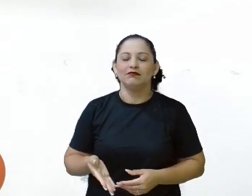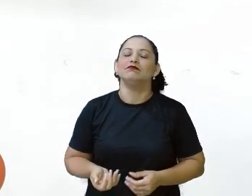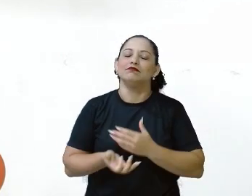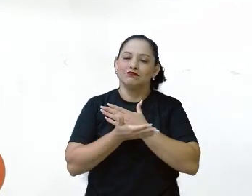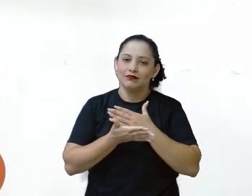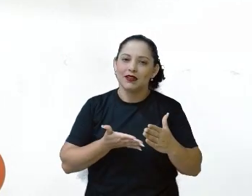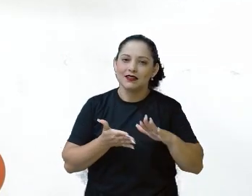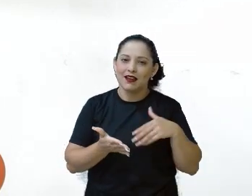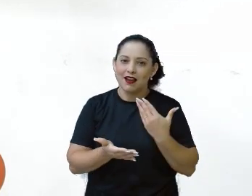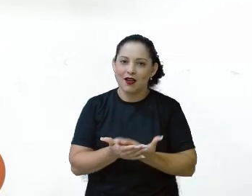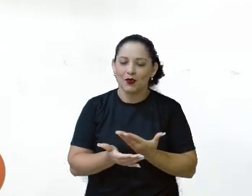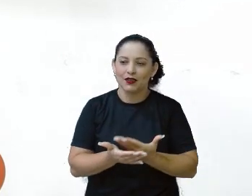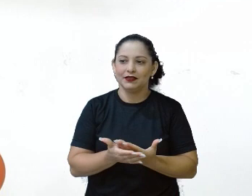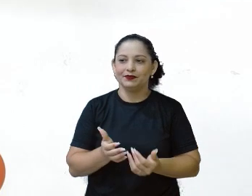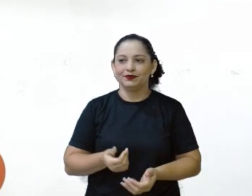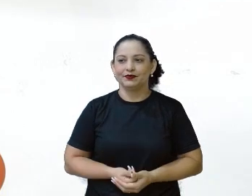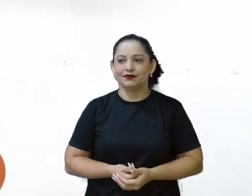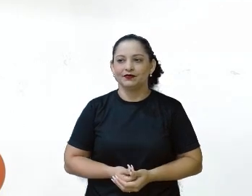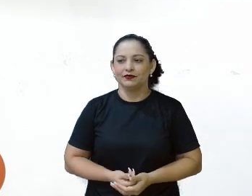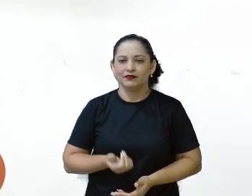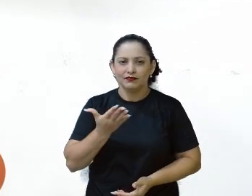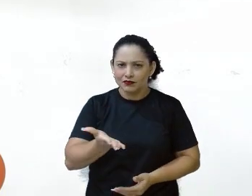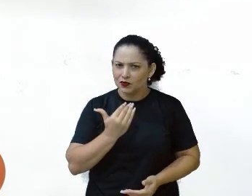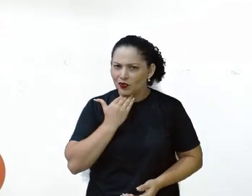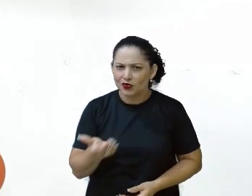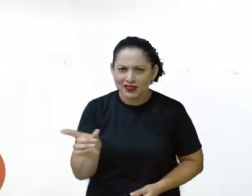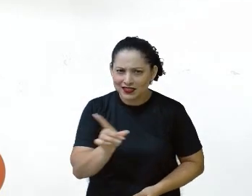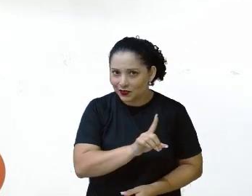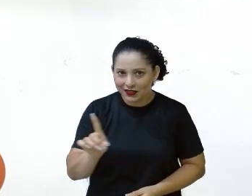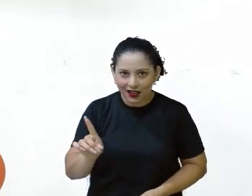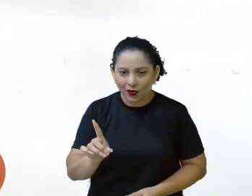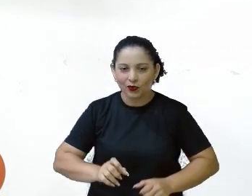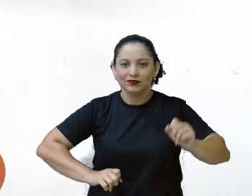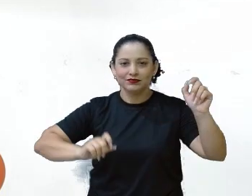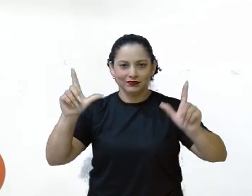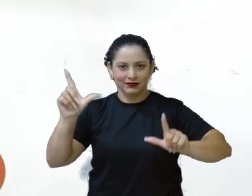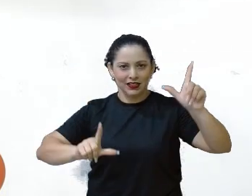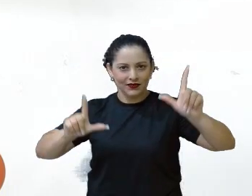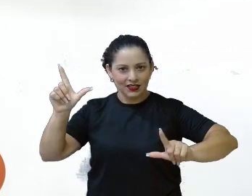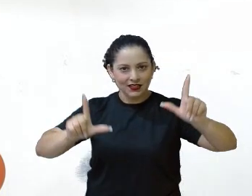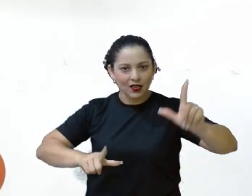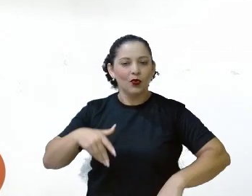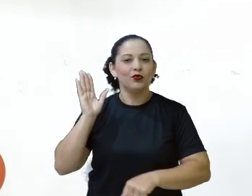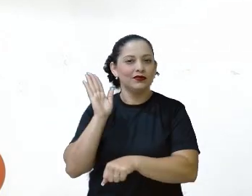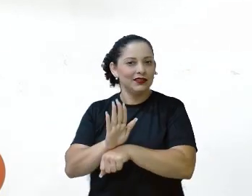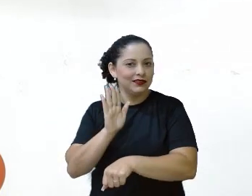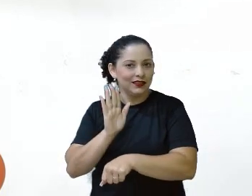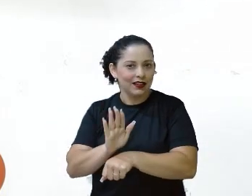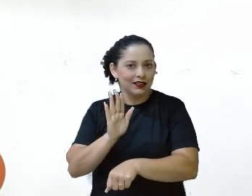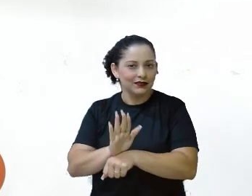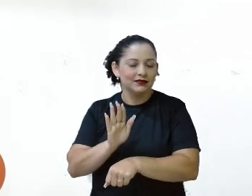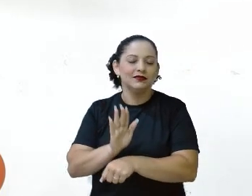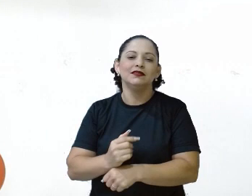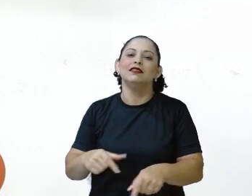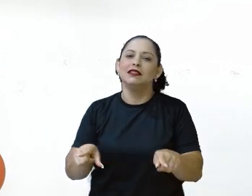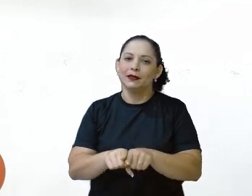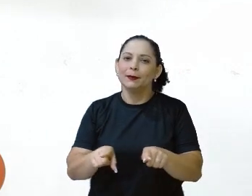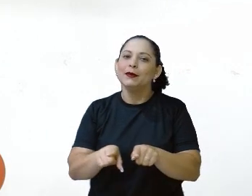aqui. Não conseguiu? Na TV também tem a reprise, a partir das 18